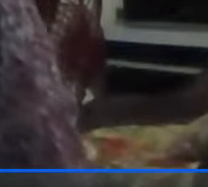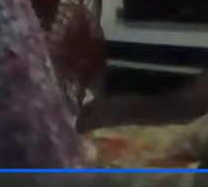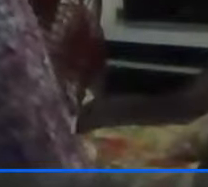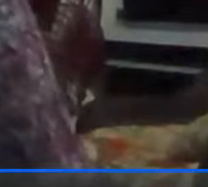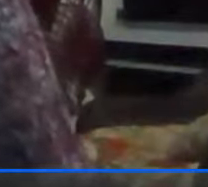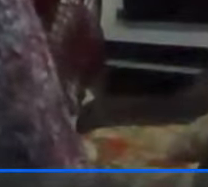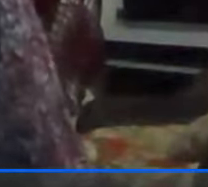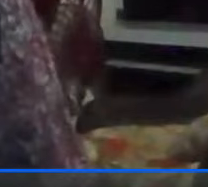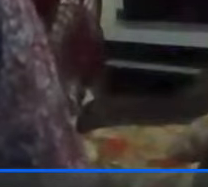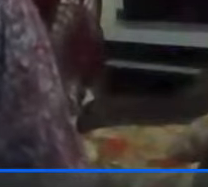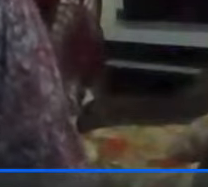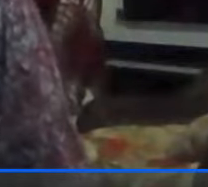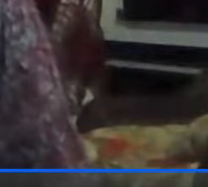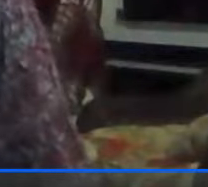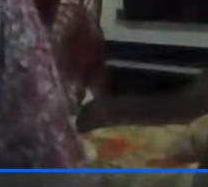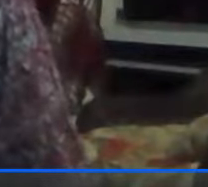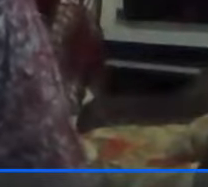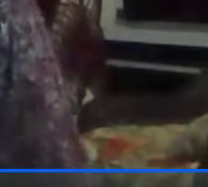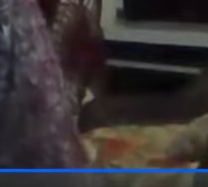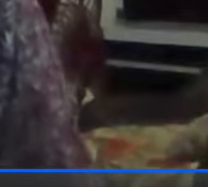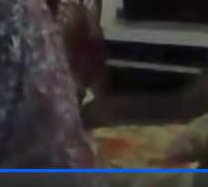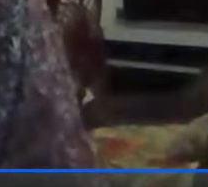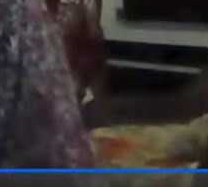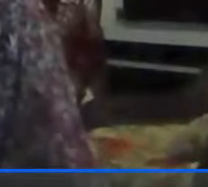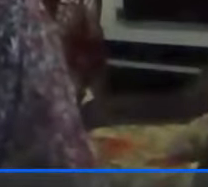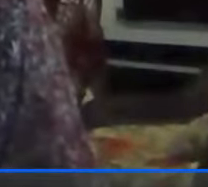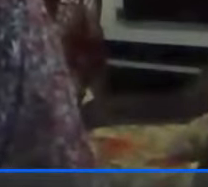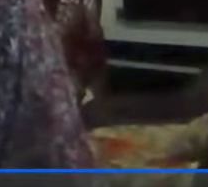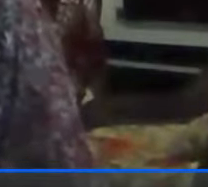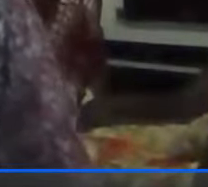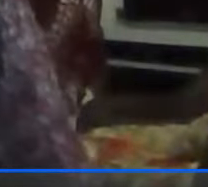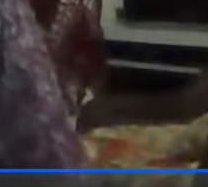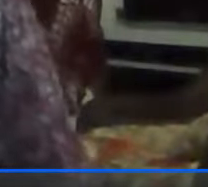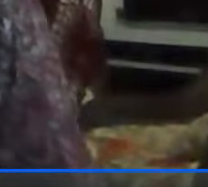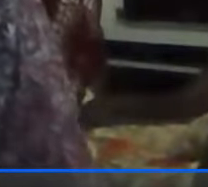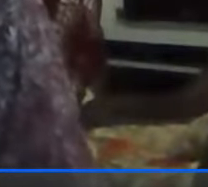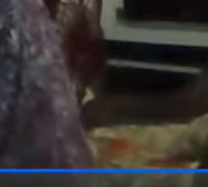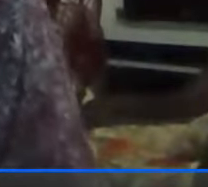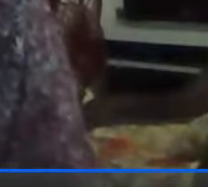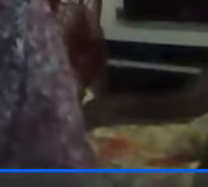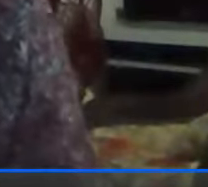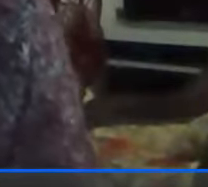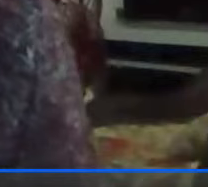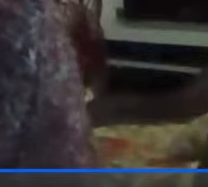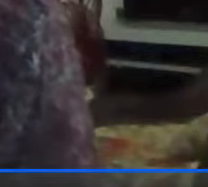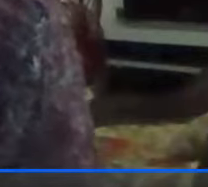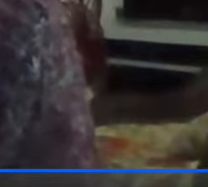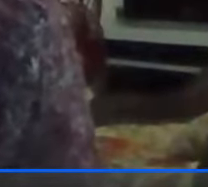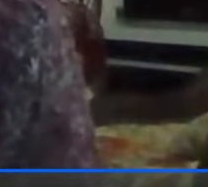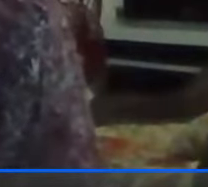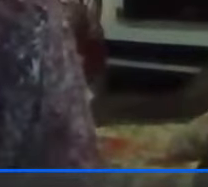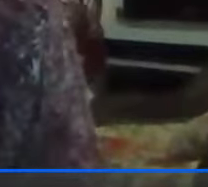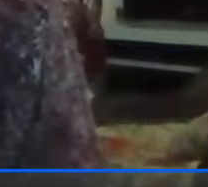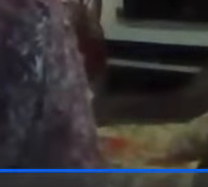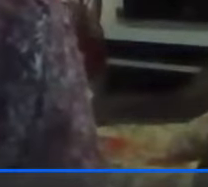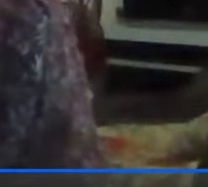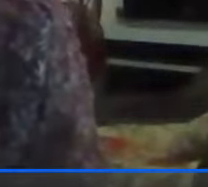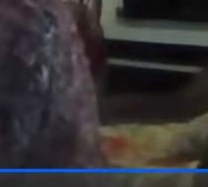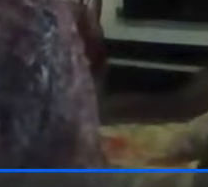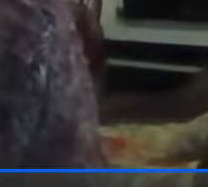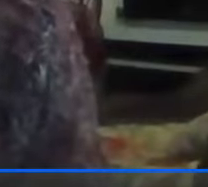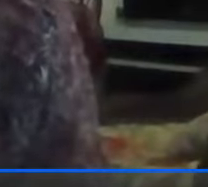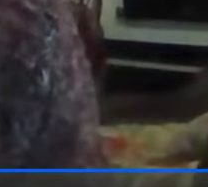vamos dizer assim, tem 10 ainda que estava esperando autorização, agora a autorização saiu. Mas no município foi anunciada a vacinação